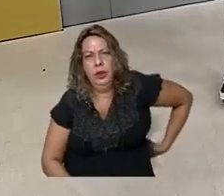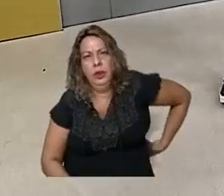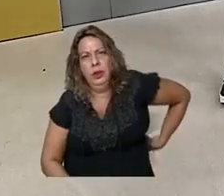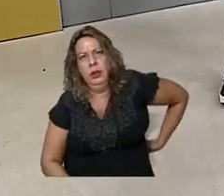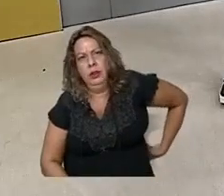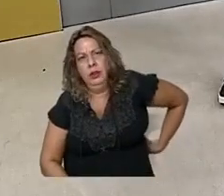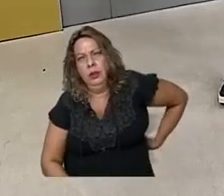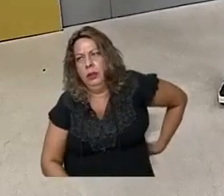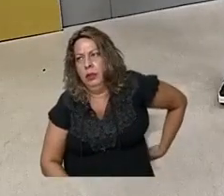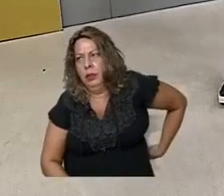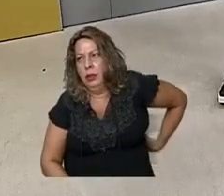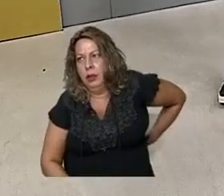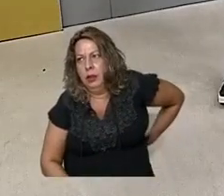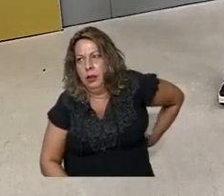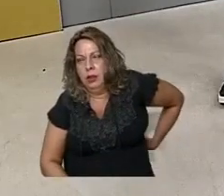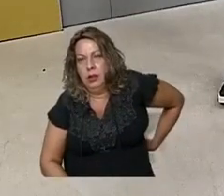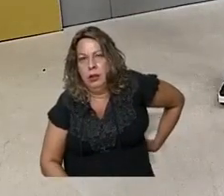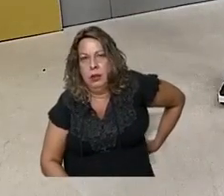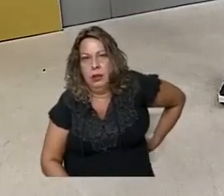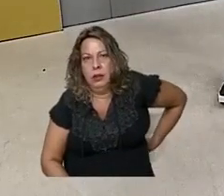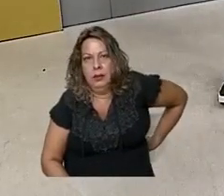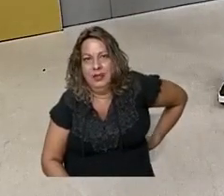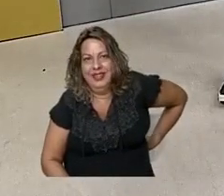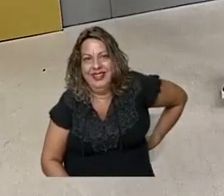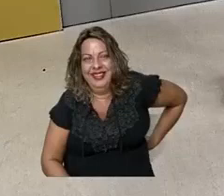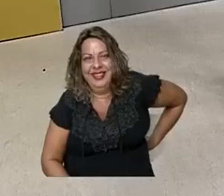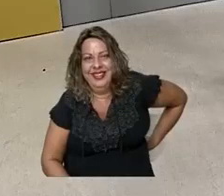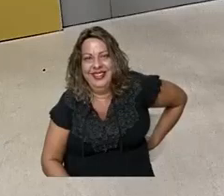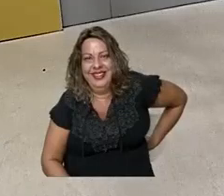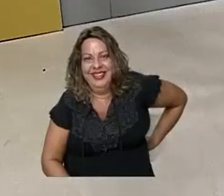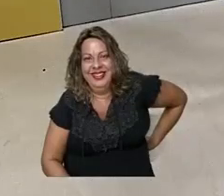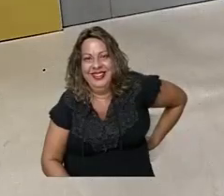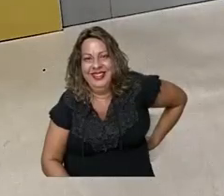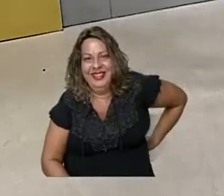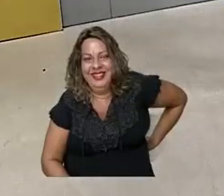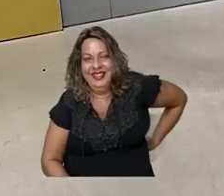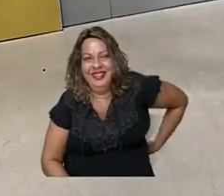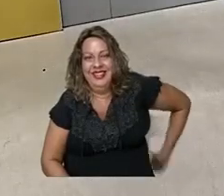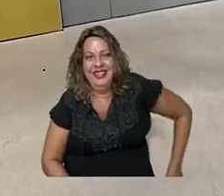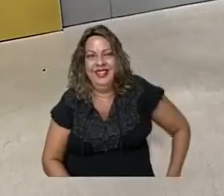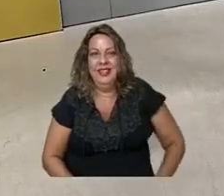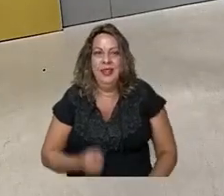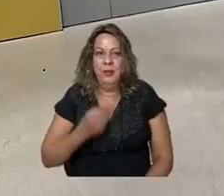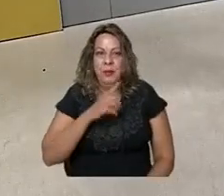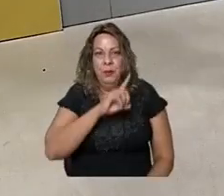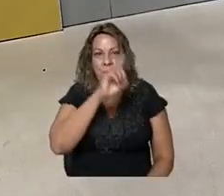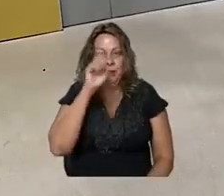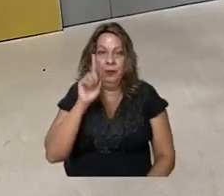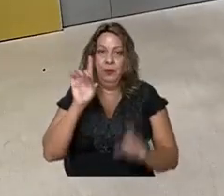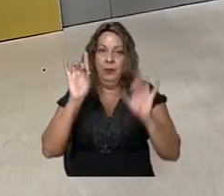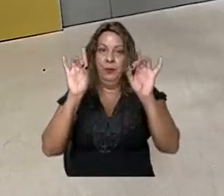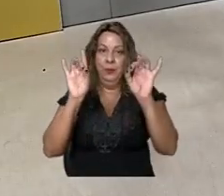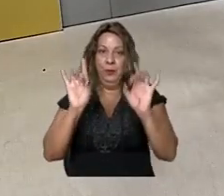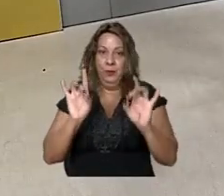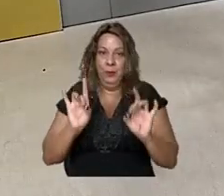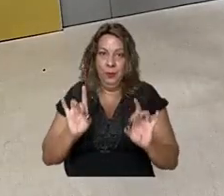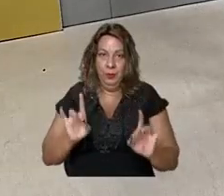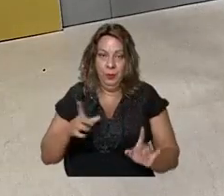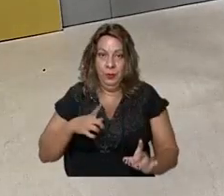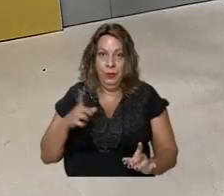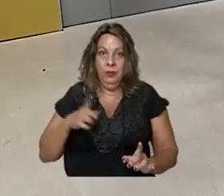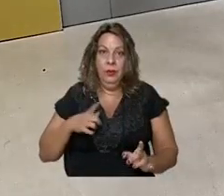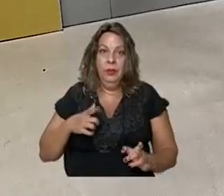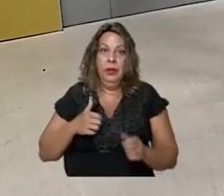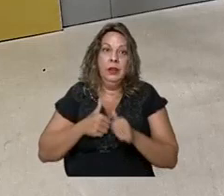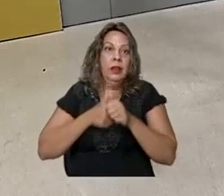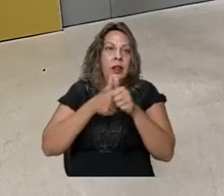FM Sergipe, todos que acompanham mais um Caju Cap. Bom dia também especial para essa turma bacana que nos acompanha e